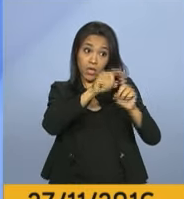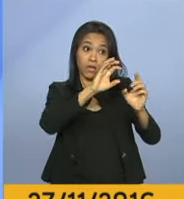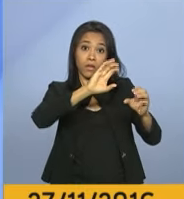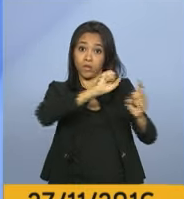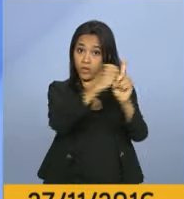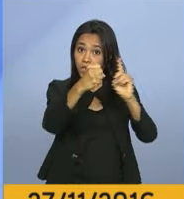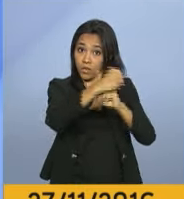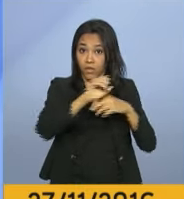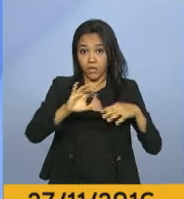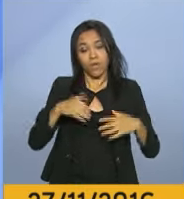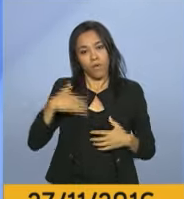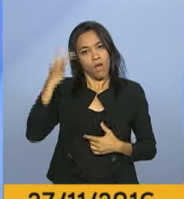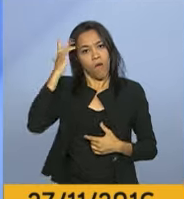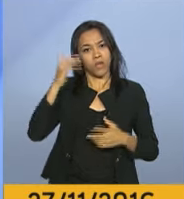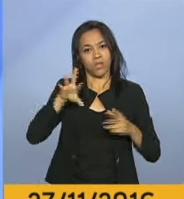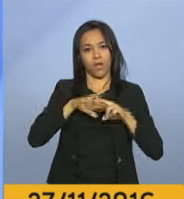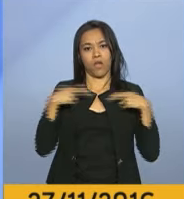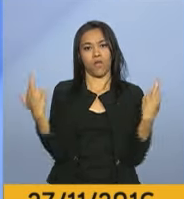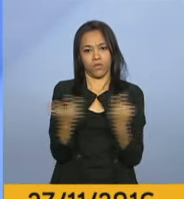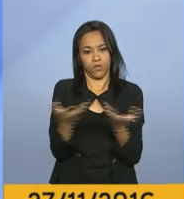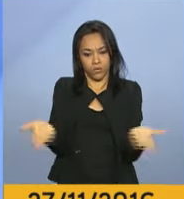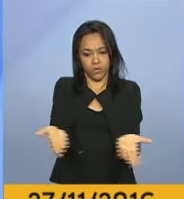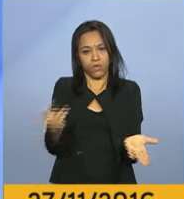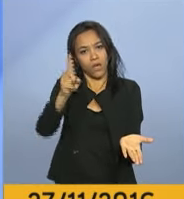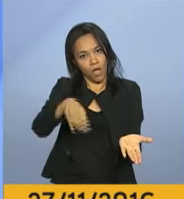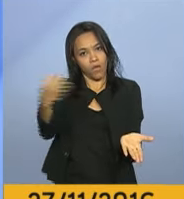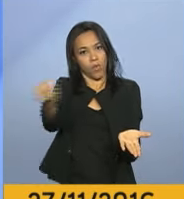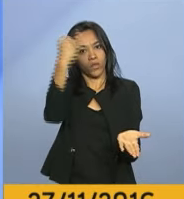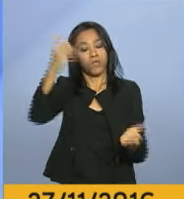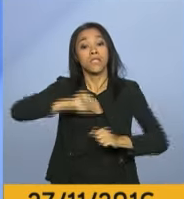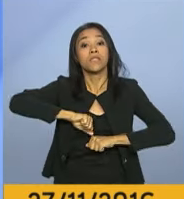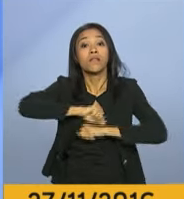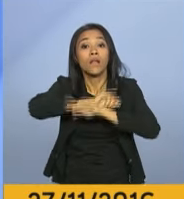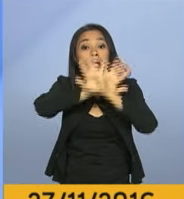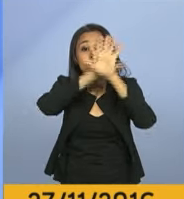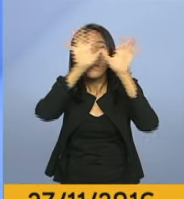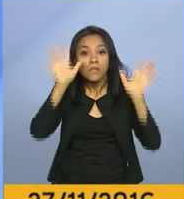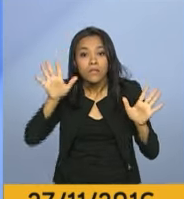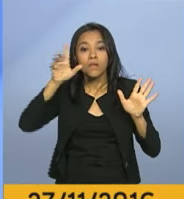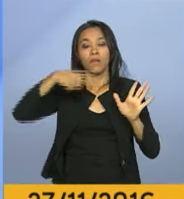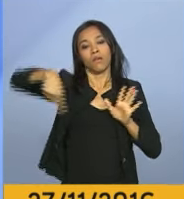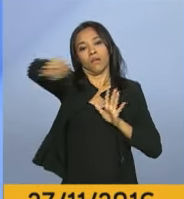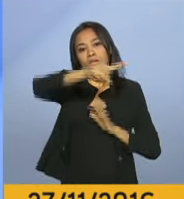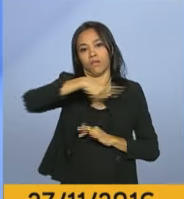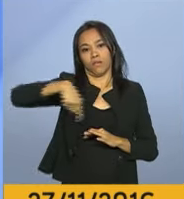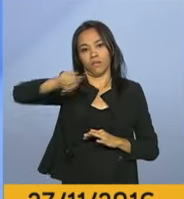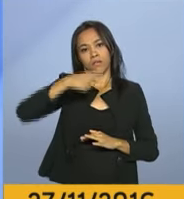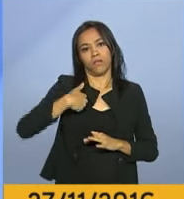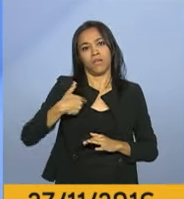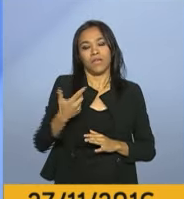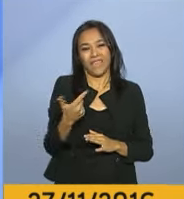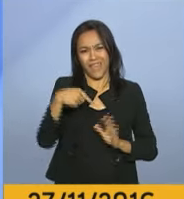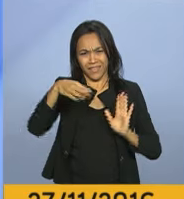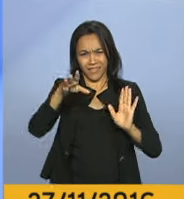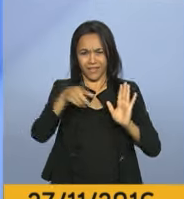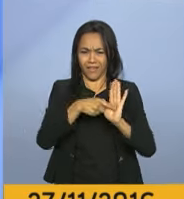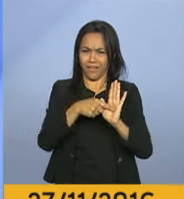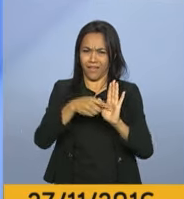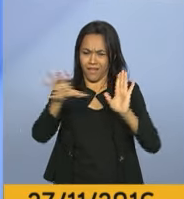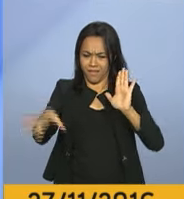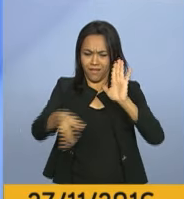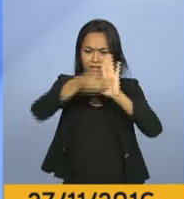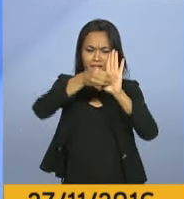acho que a reunião de hoje, essa reunião é importante para que a gente esclareça que essa emenda da tal da anistia, ela